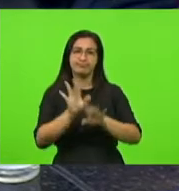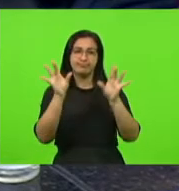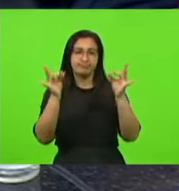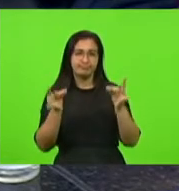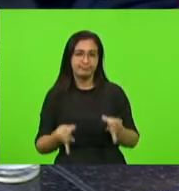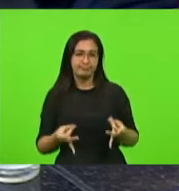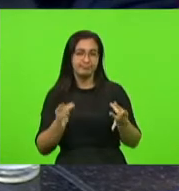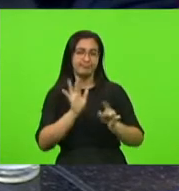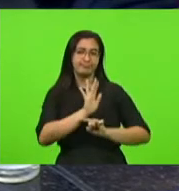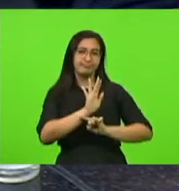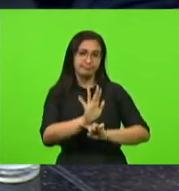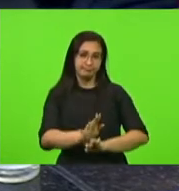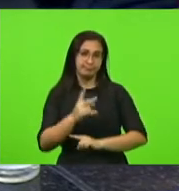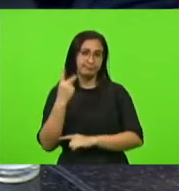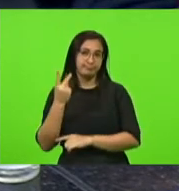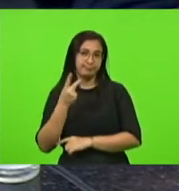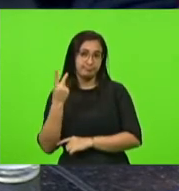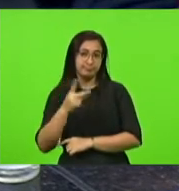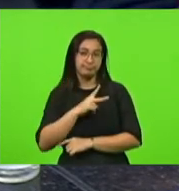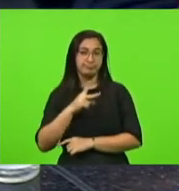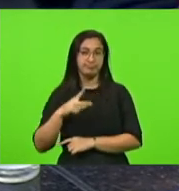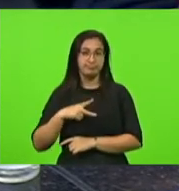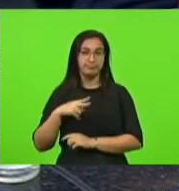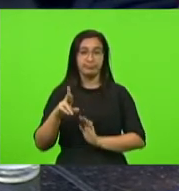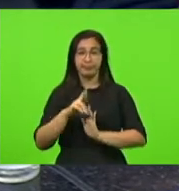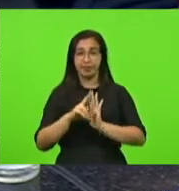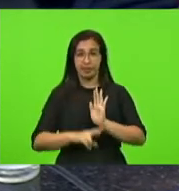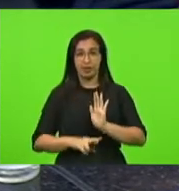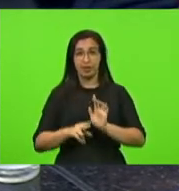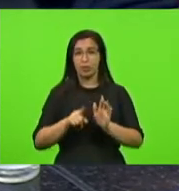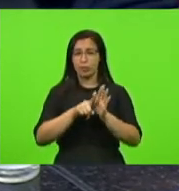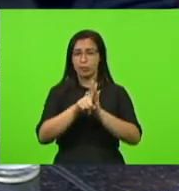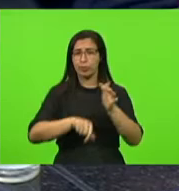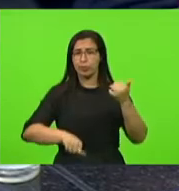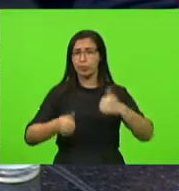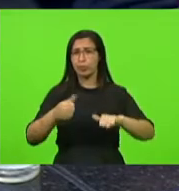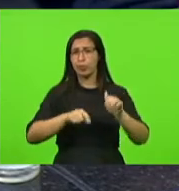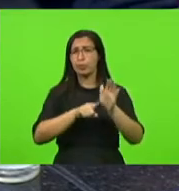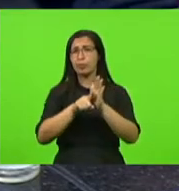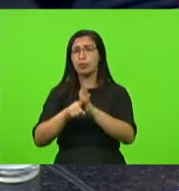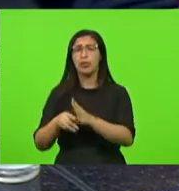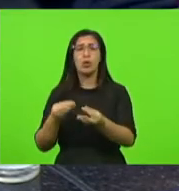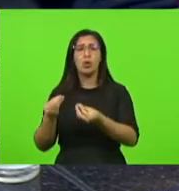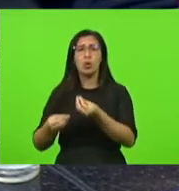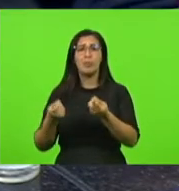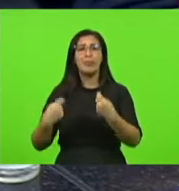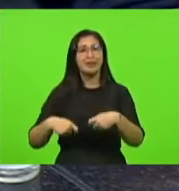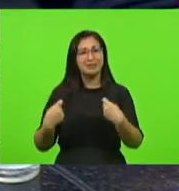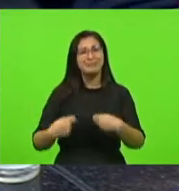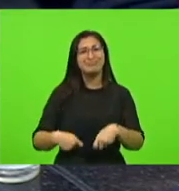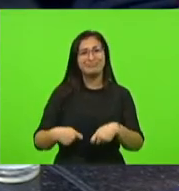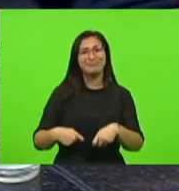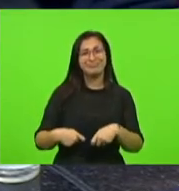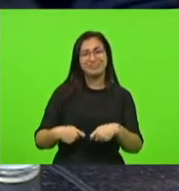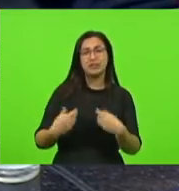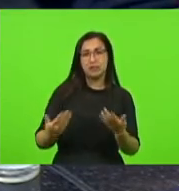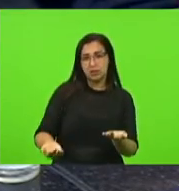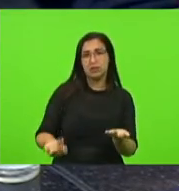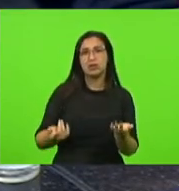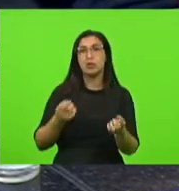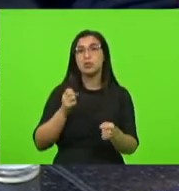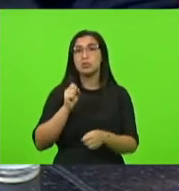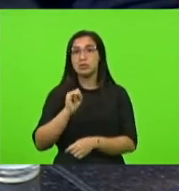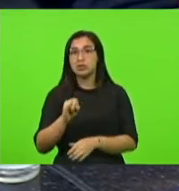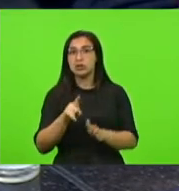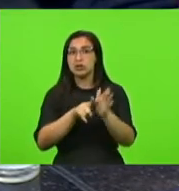essa política pública através de relatórios, porque a gente não consegue fazer política pública sem dados. Assim, com esse relatório de